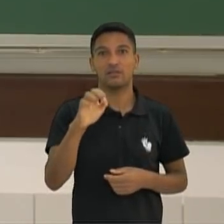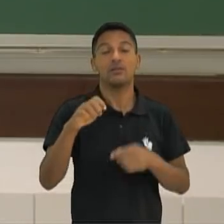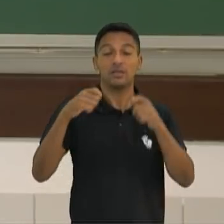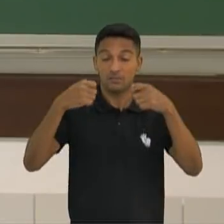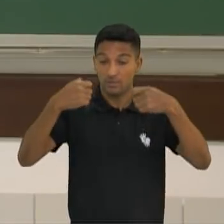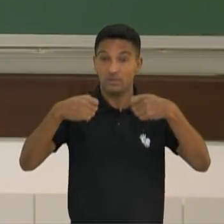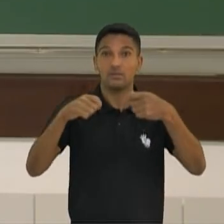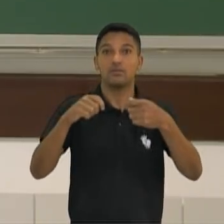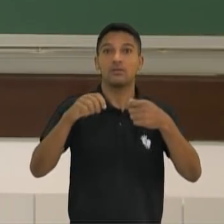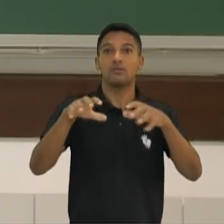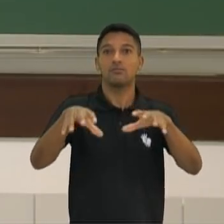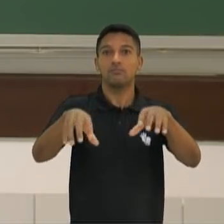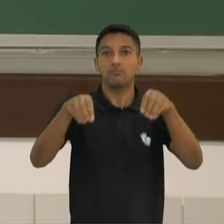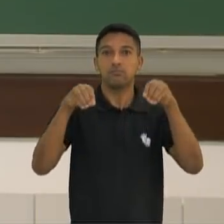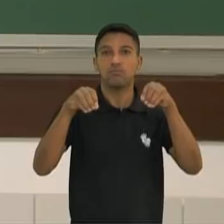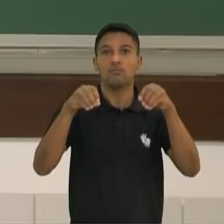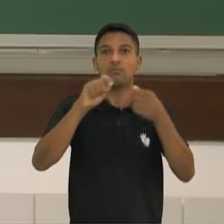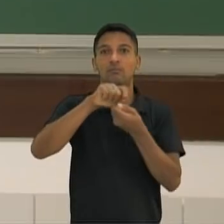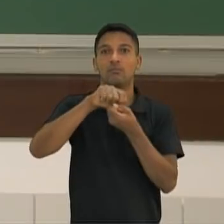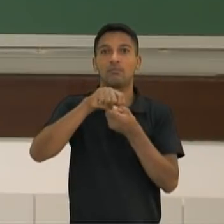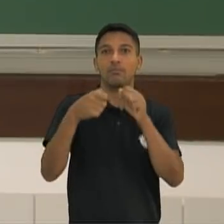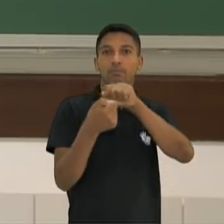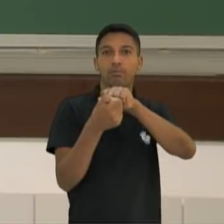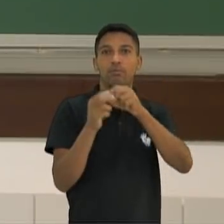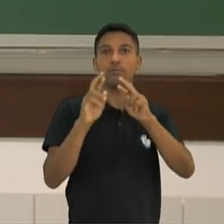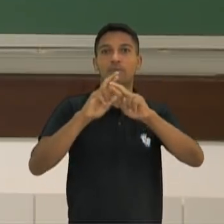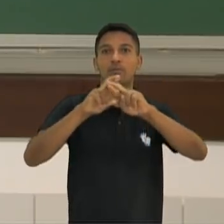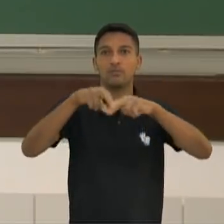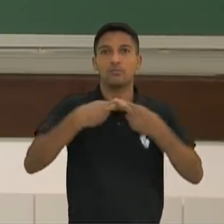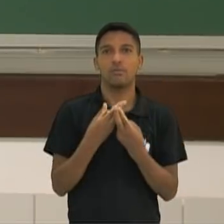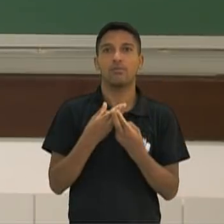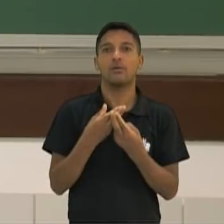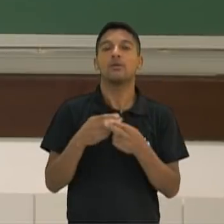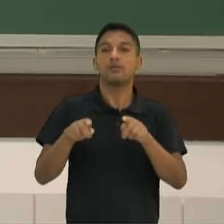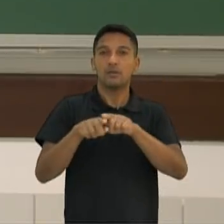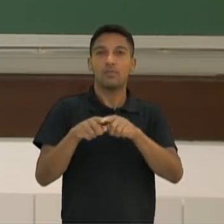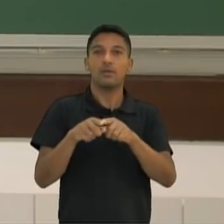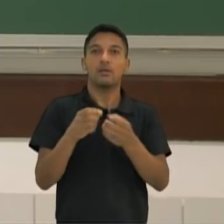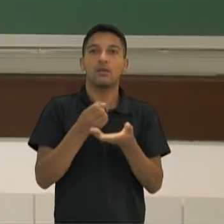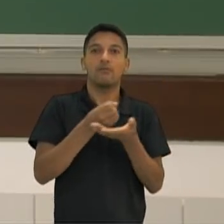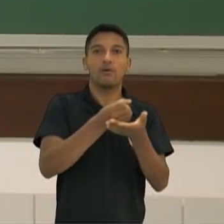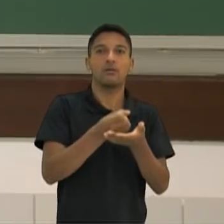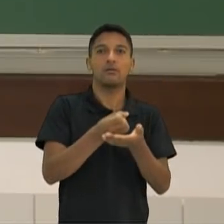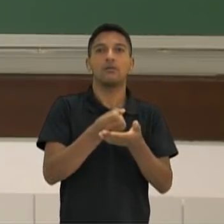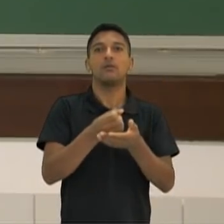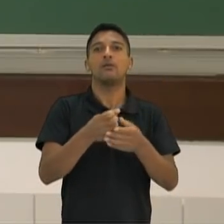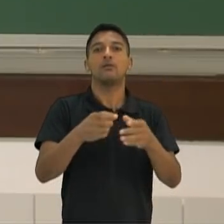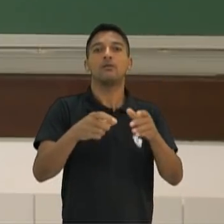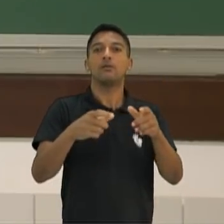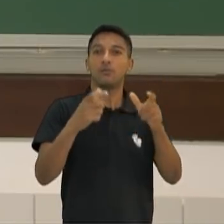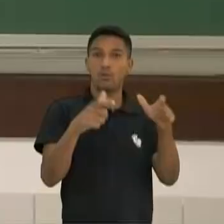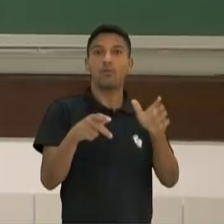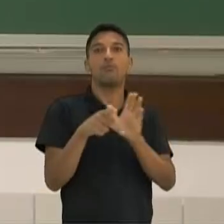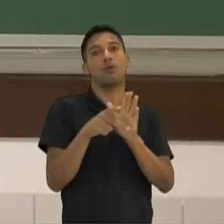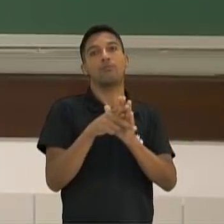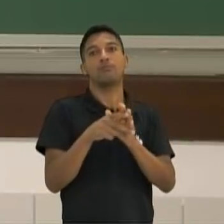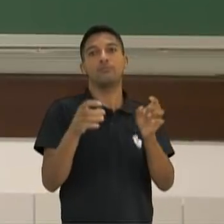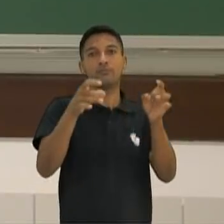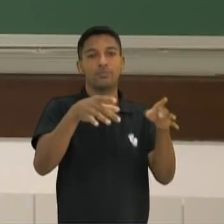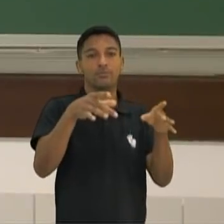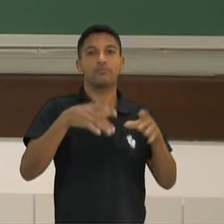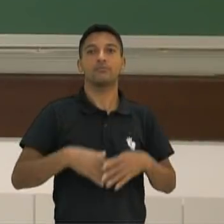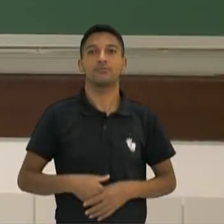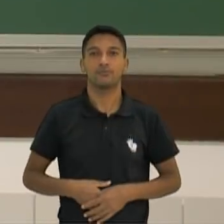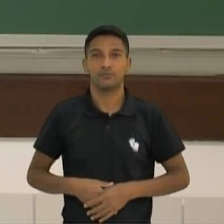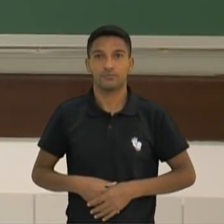e os seus componentes selecionados com uma destinação correta. Isso que é o engano, não só do lixo eletrônico, mas de forma geral, de